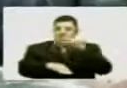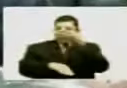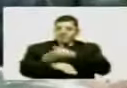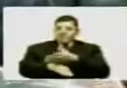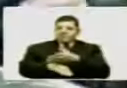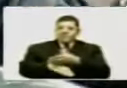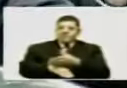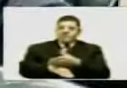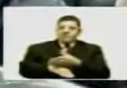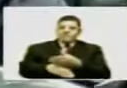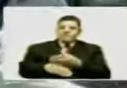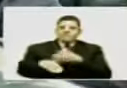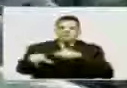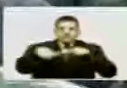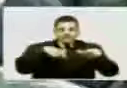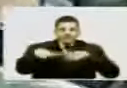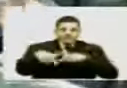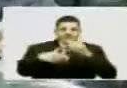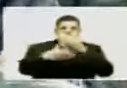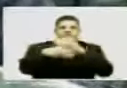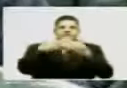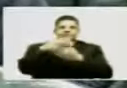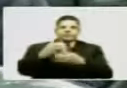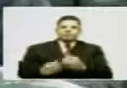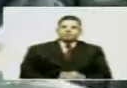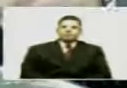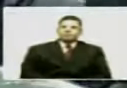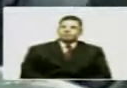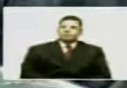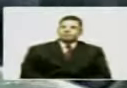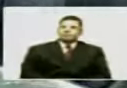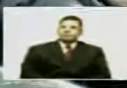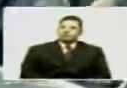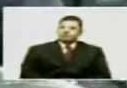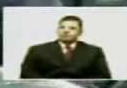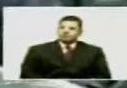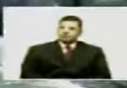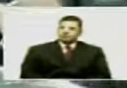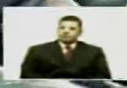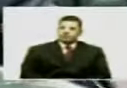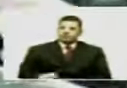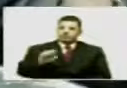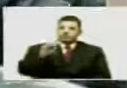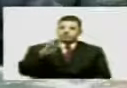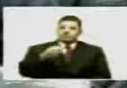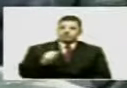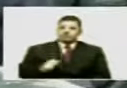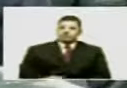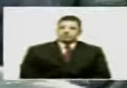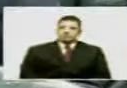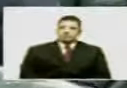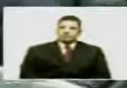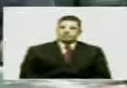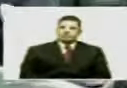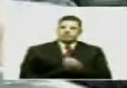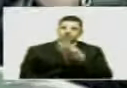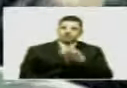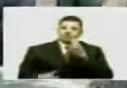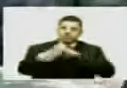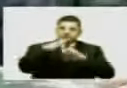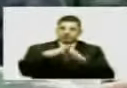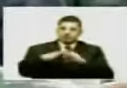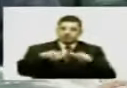fornecedores de equipamentos, dos vagões, de gestores do sistema de segurança, de operação,